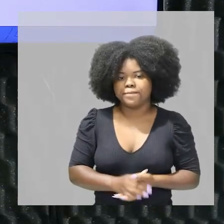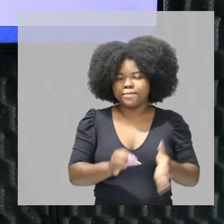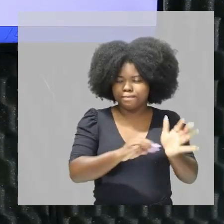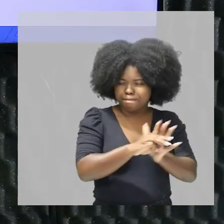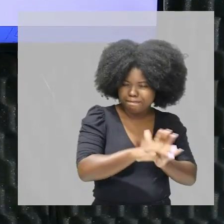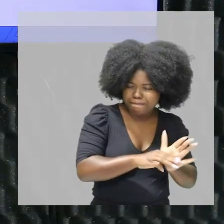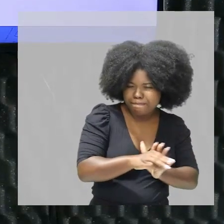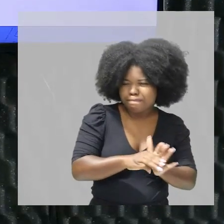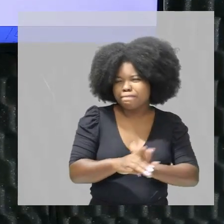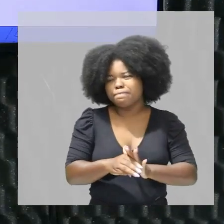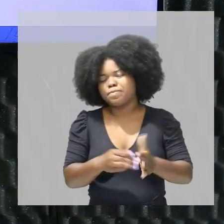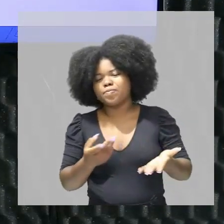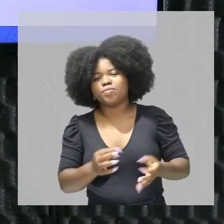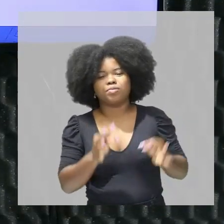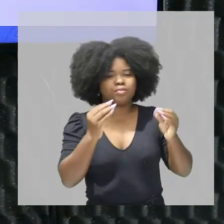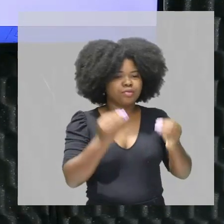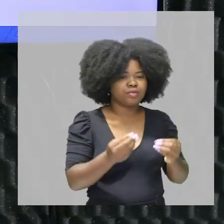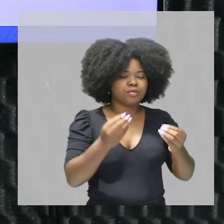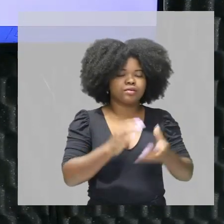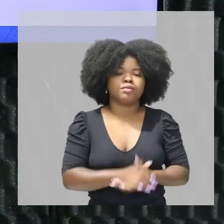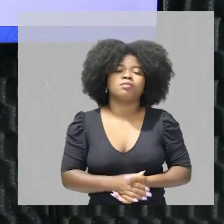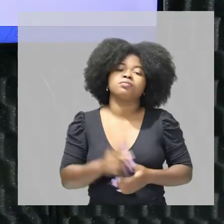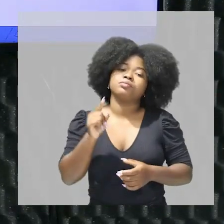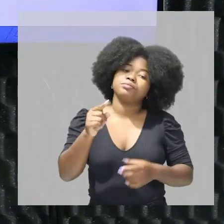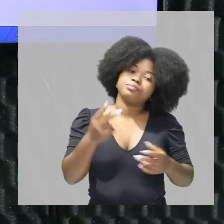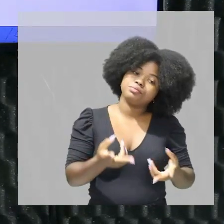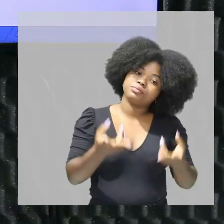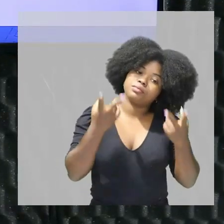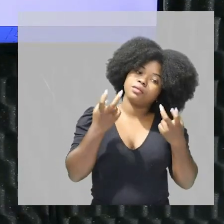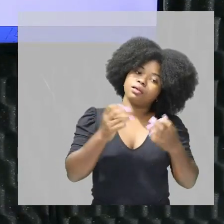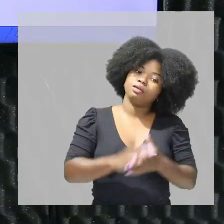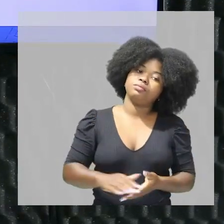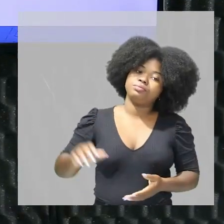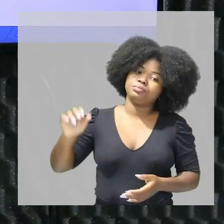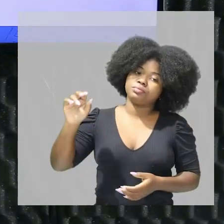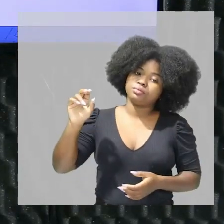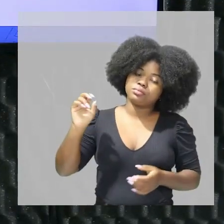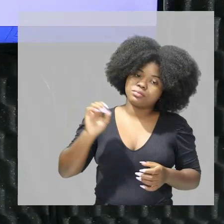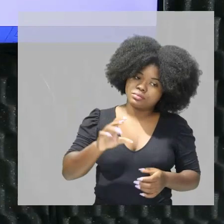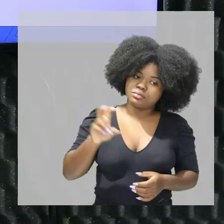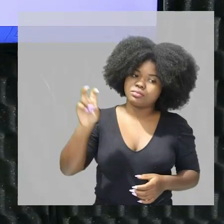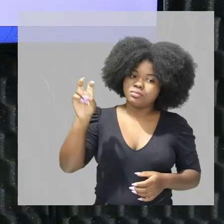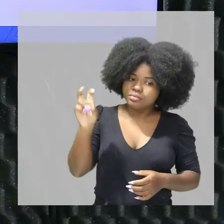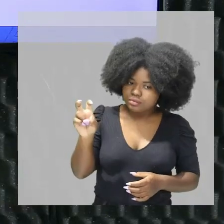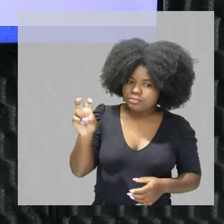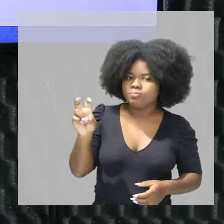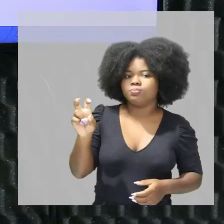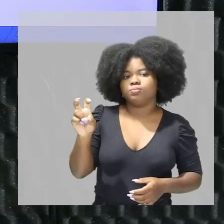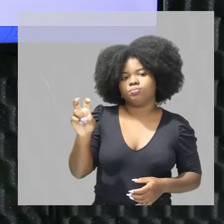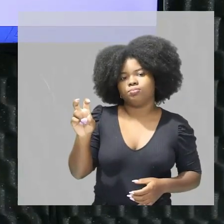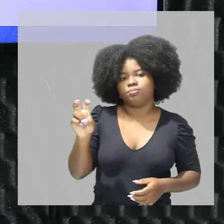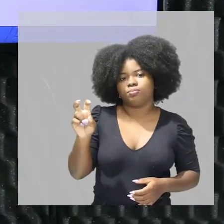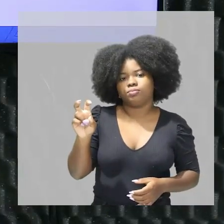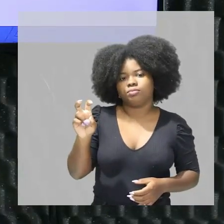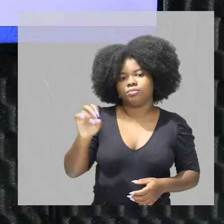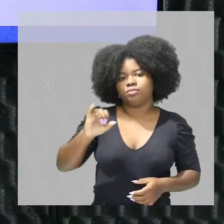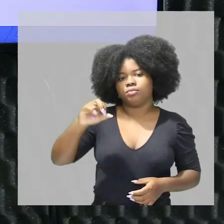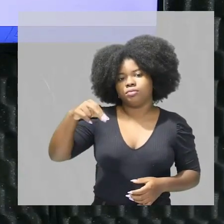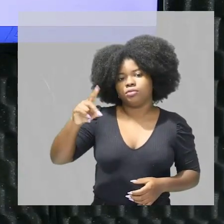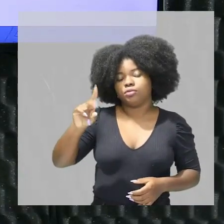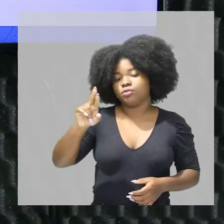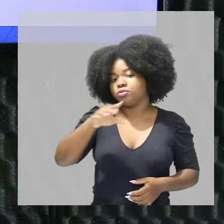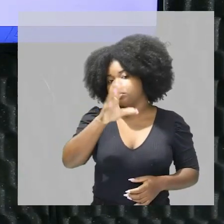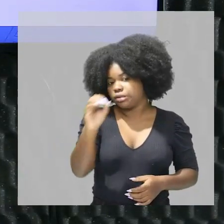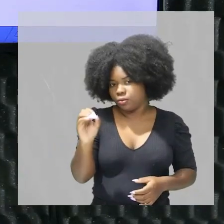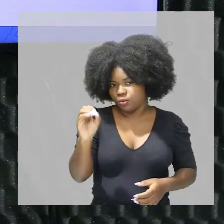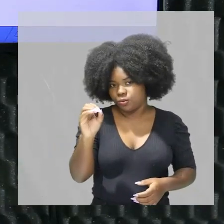vocês analisam todos os silogismos você percebe né que apenas assim olha só apenas assim como a